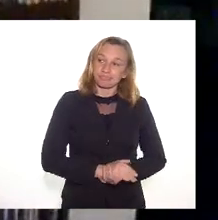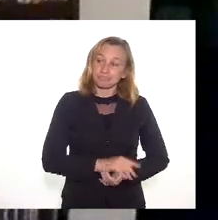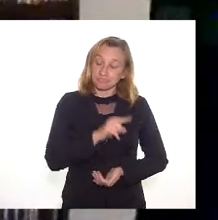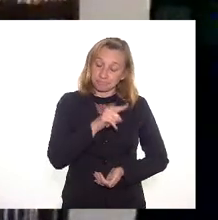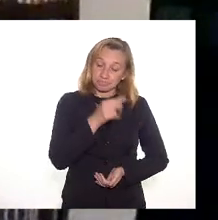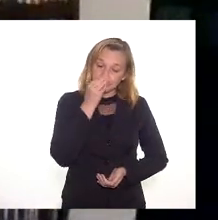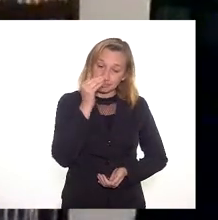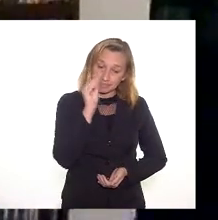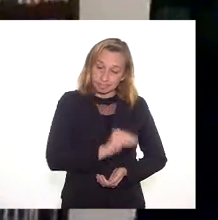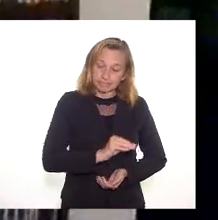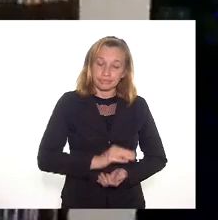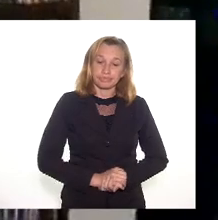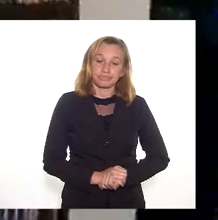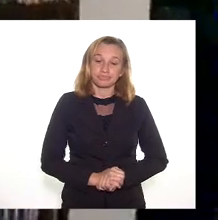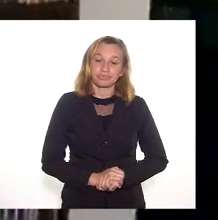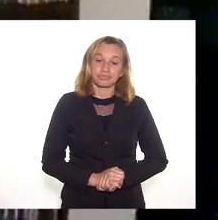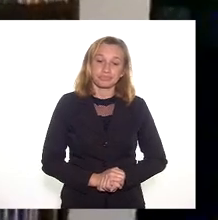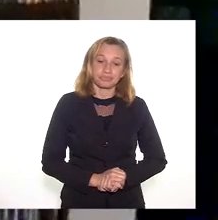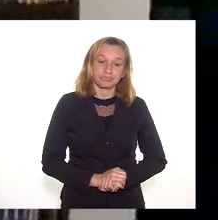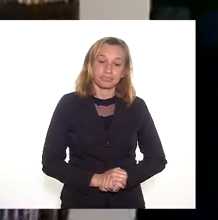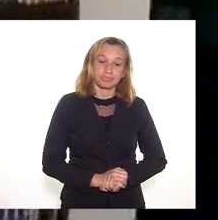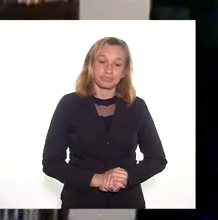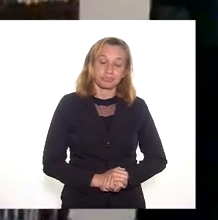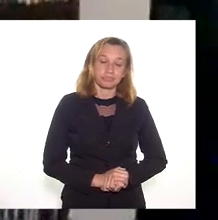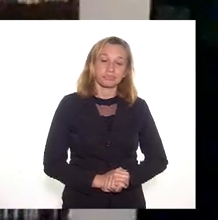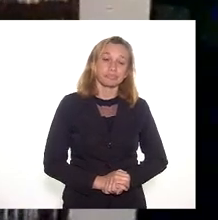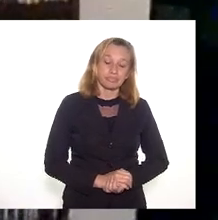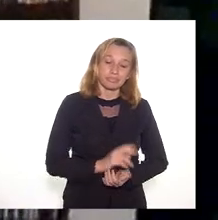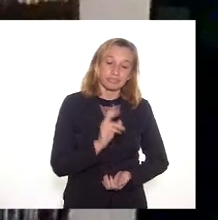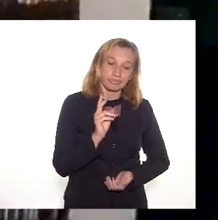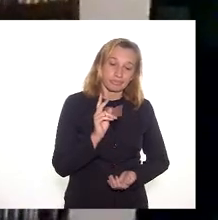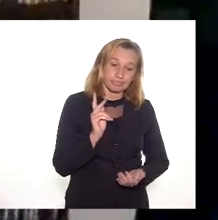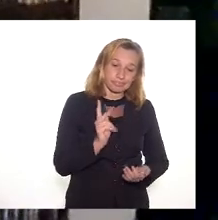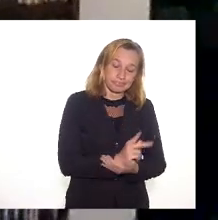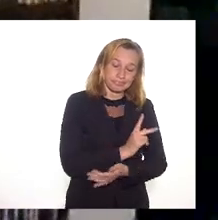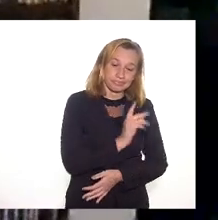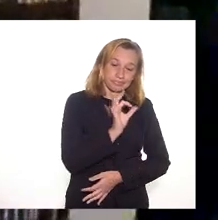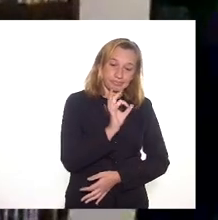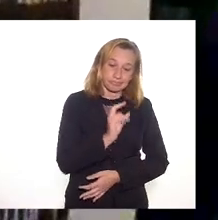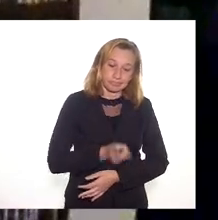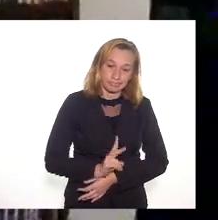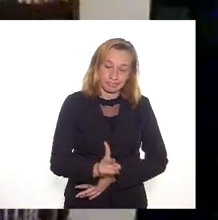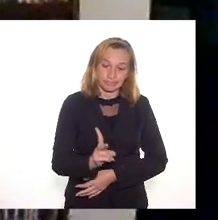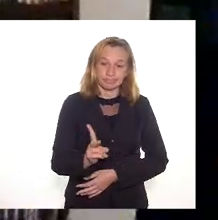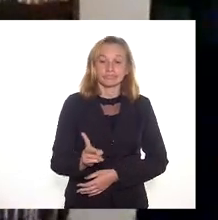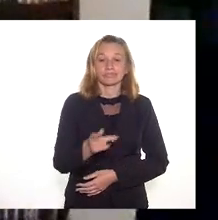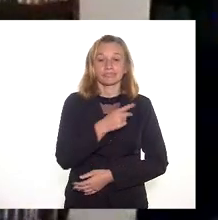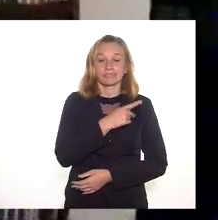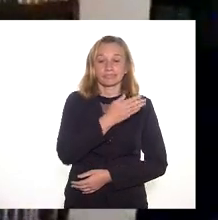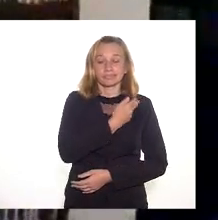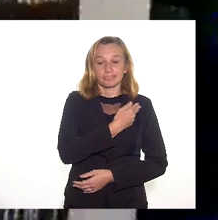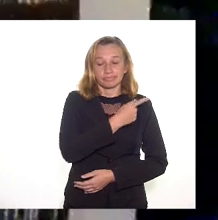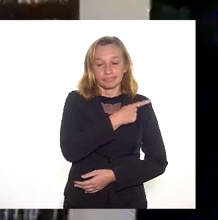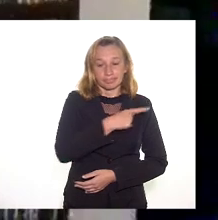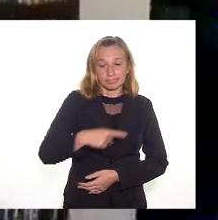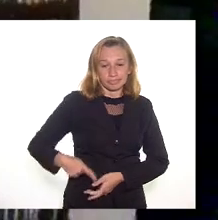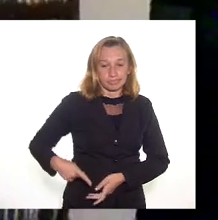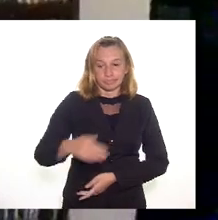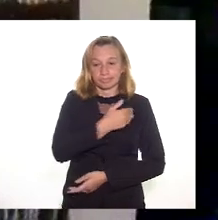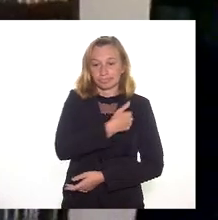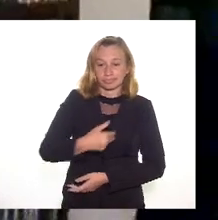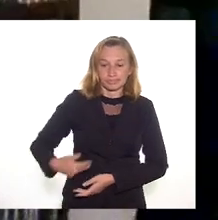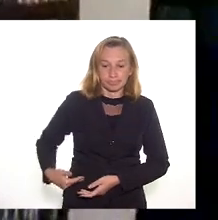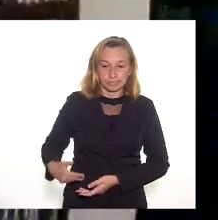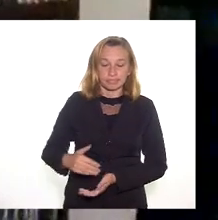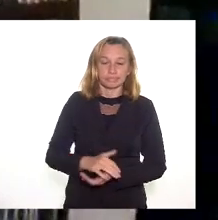desrespeito tem havido permanentemente por parte do presidente da república em relação